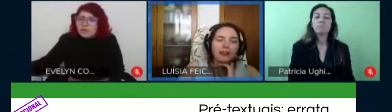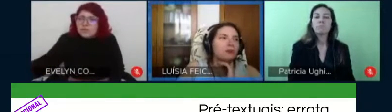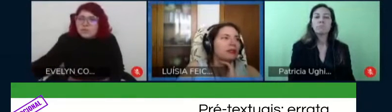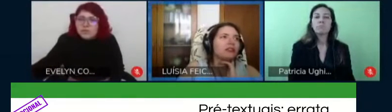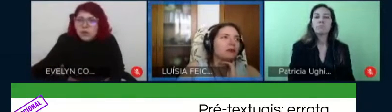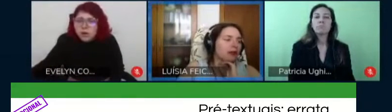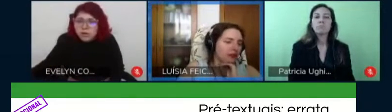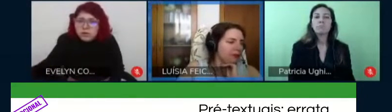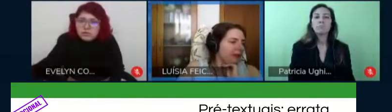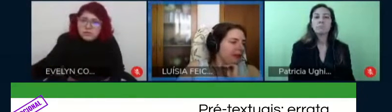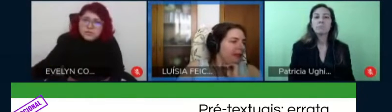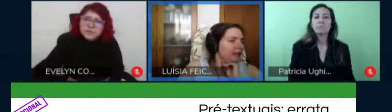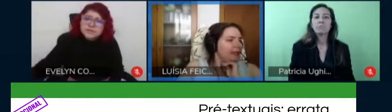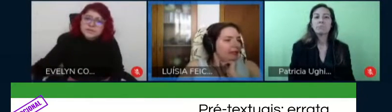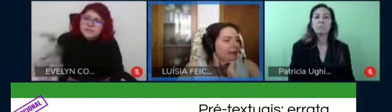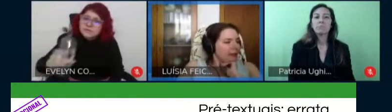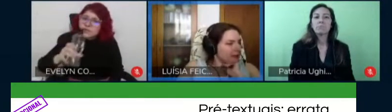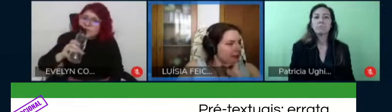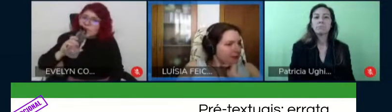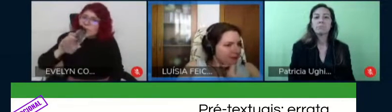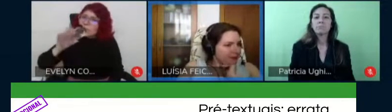Obrigada. Então, realmente não pode.